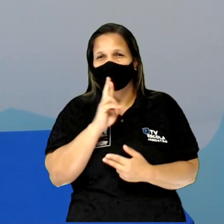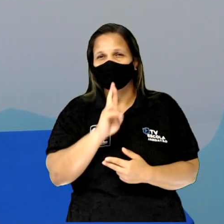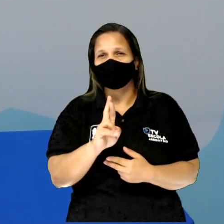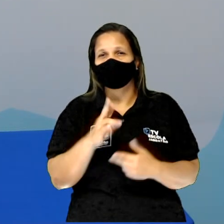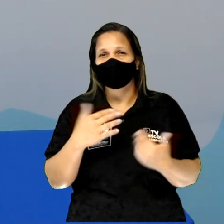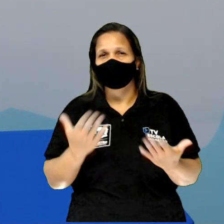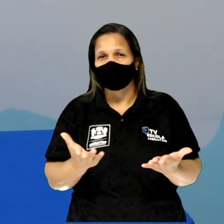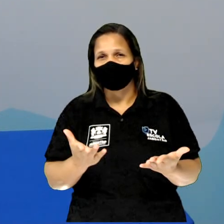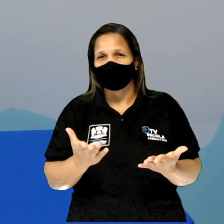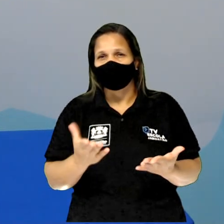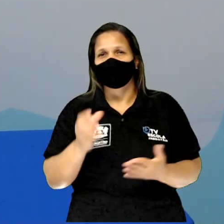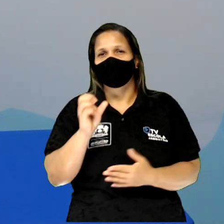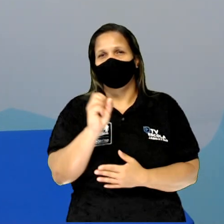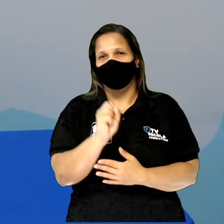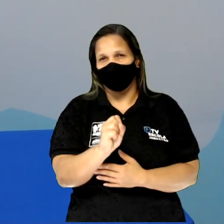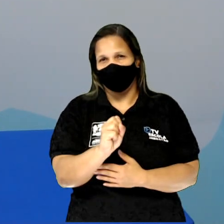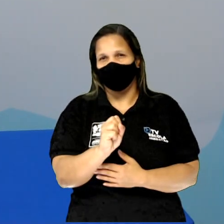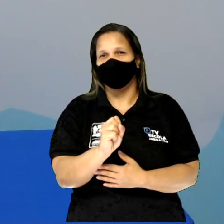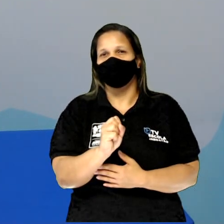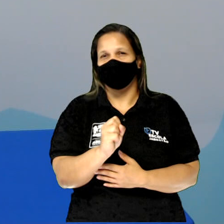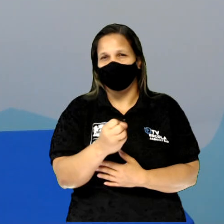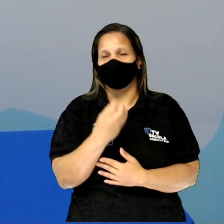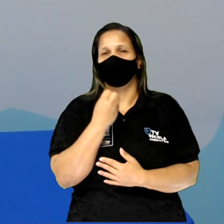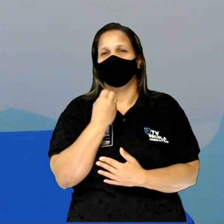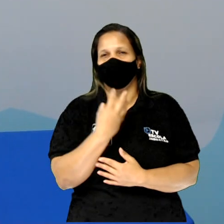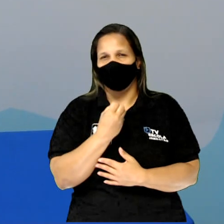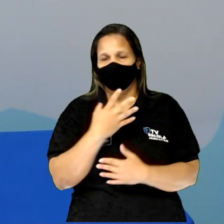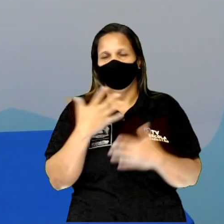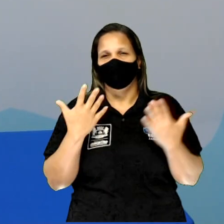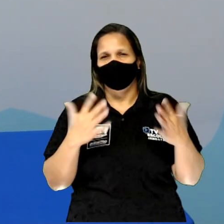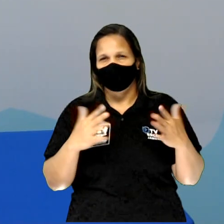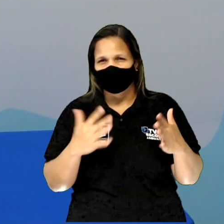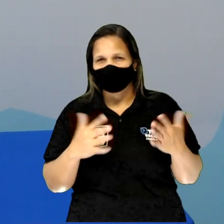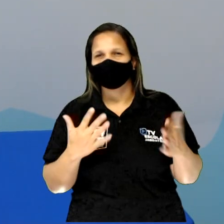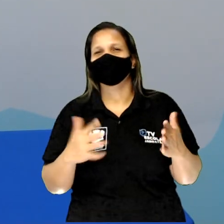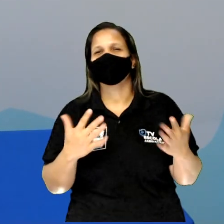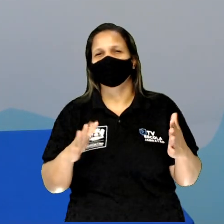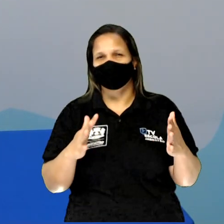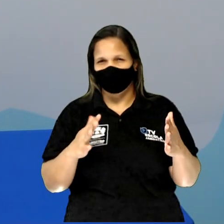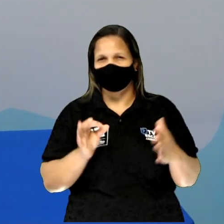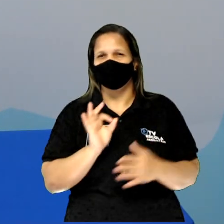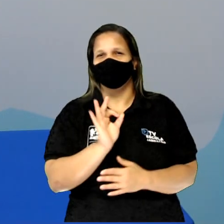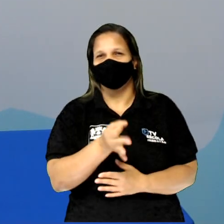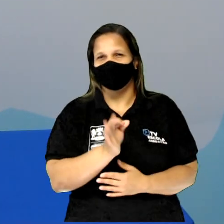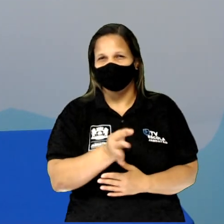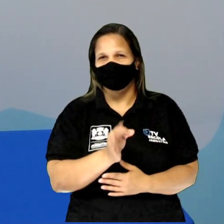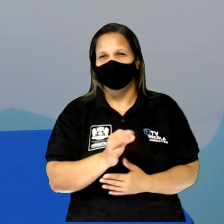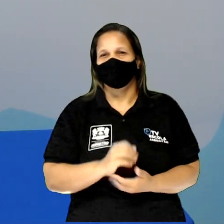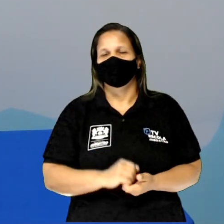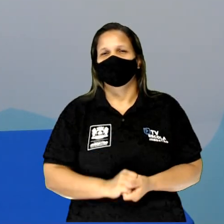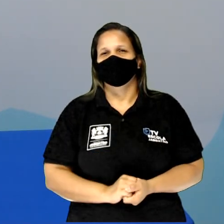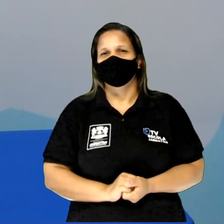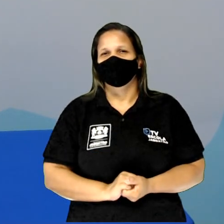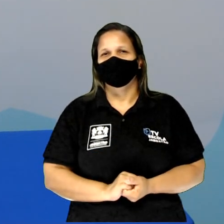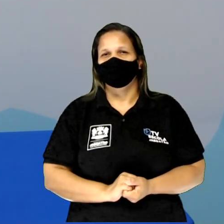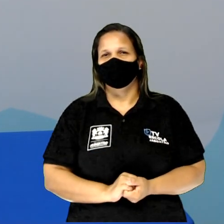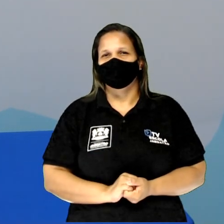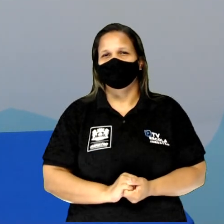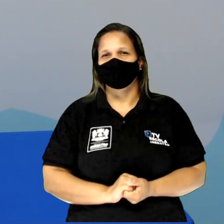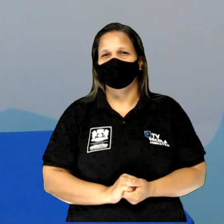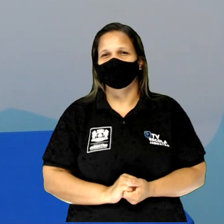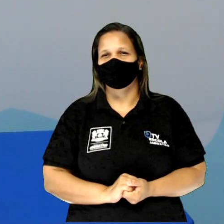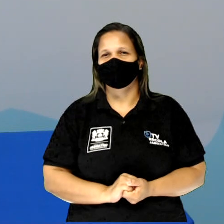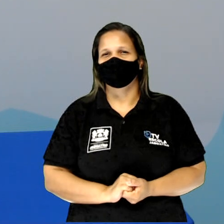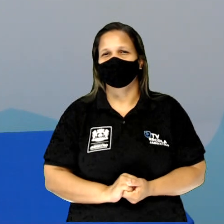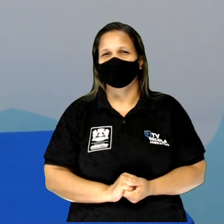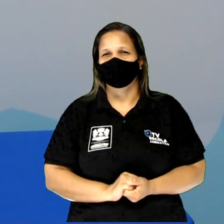a 8 muito bem isso significa que a nossa operação está correta agora vamos ver